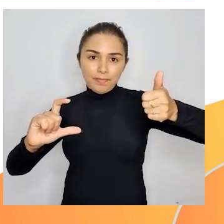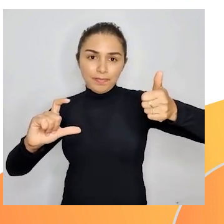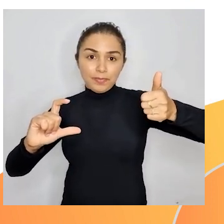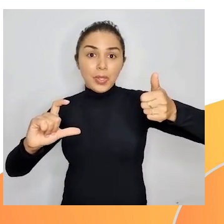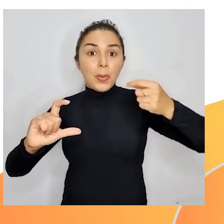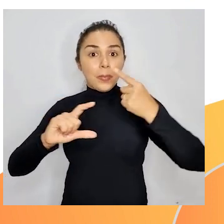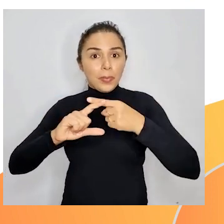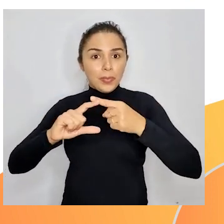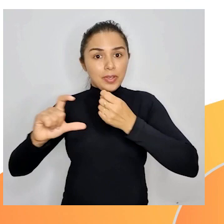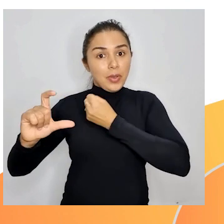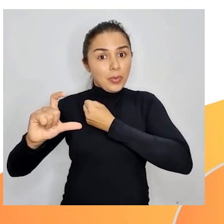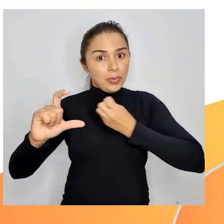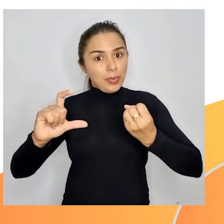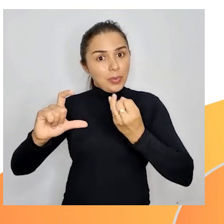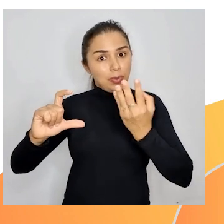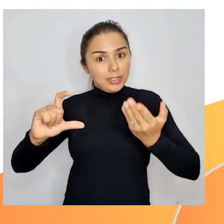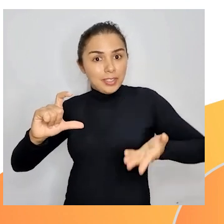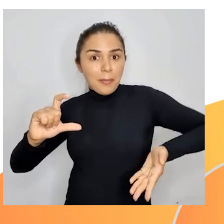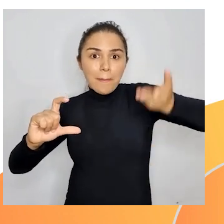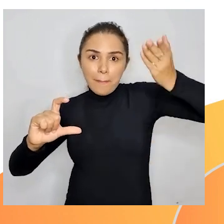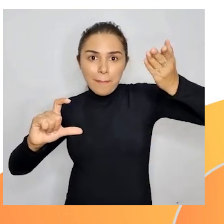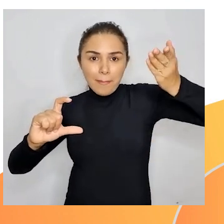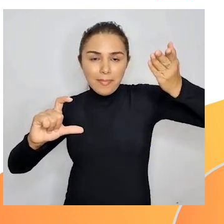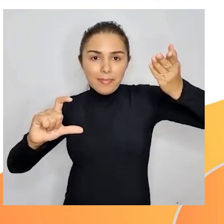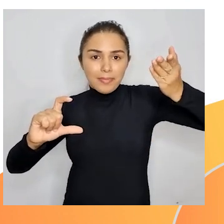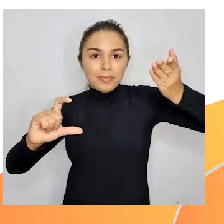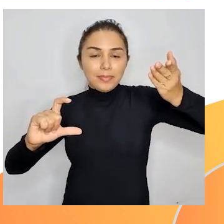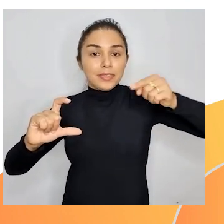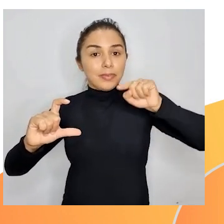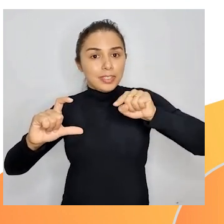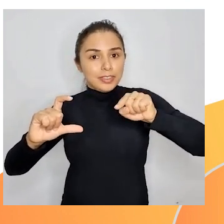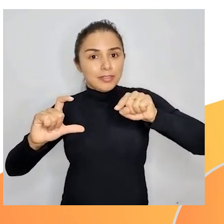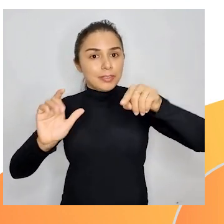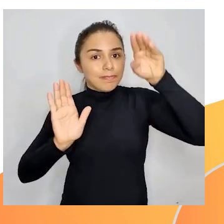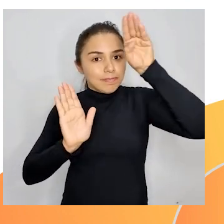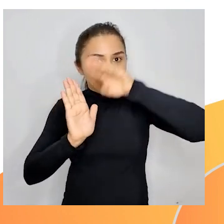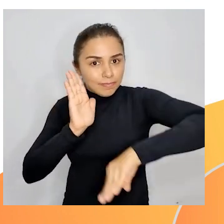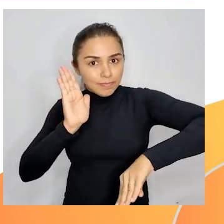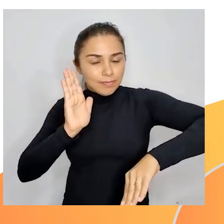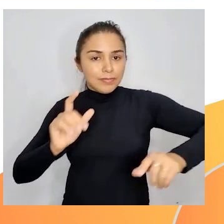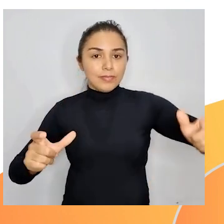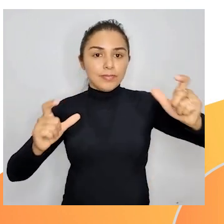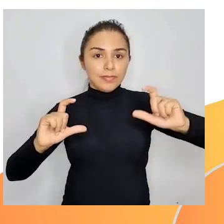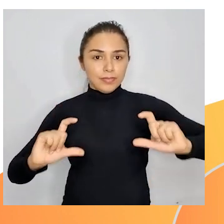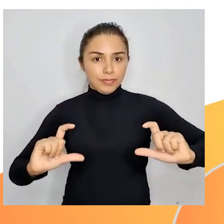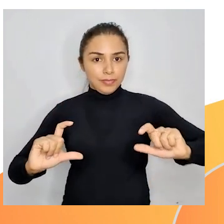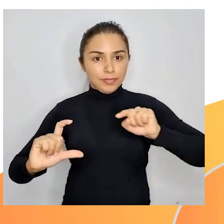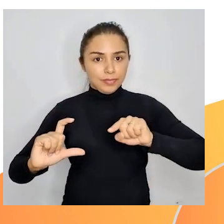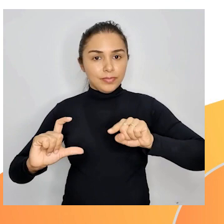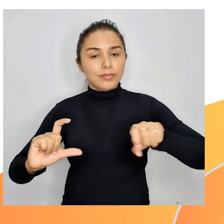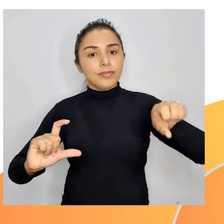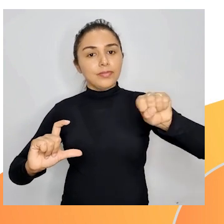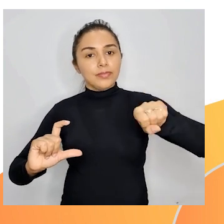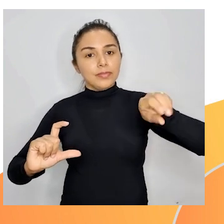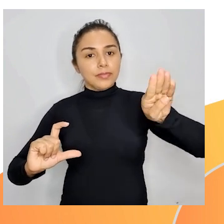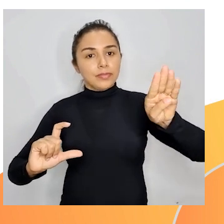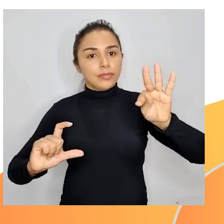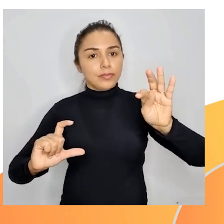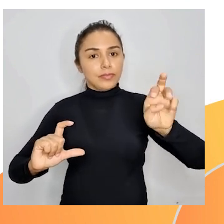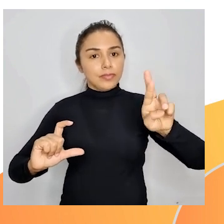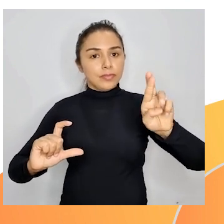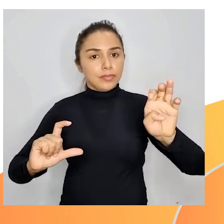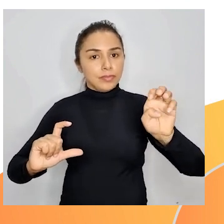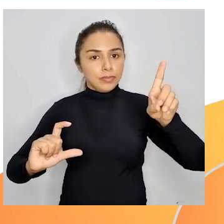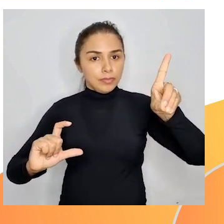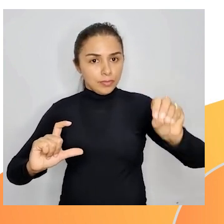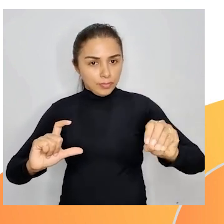a quantidade, né? Então, nós temos o subtraindo, que vai fazer a retirada do valor total. E a